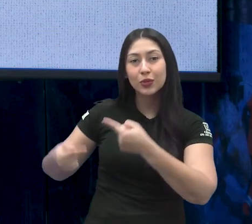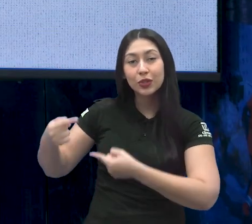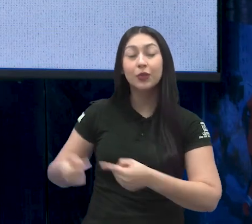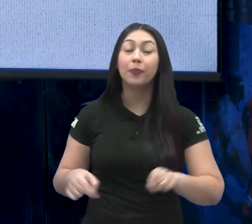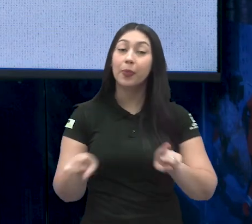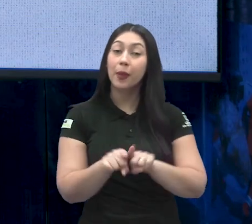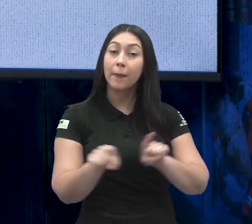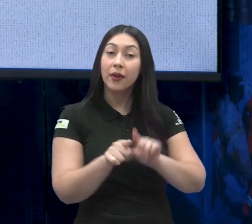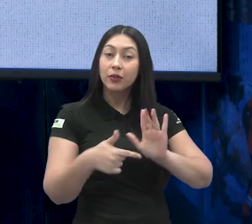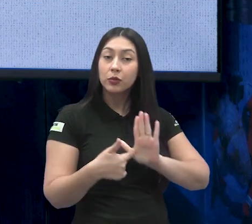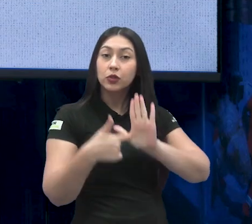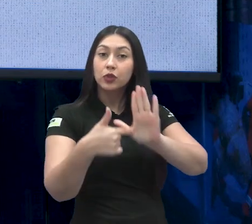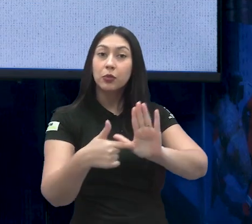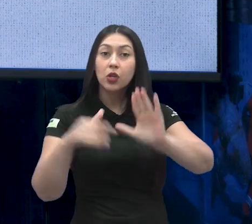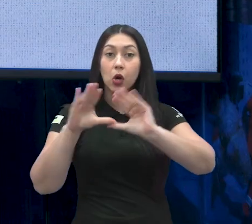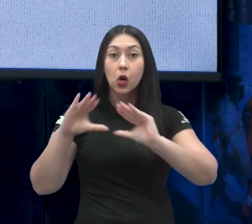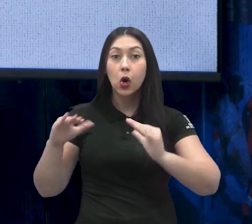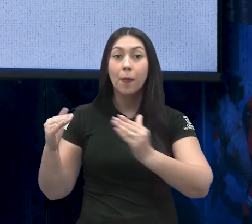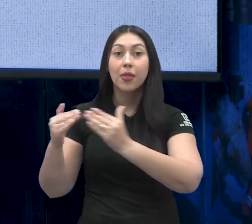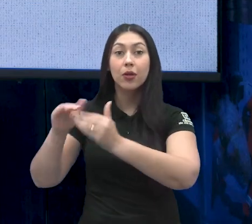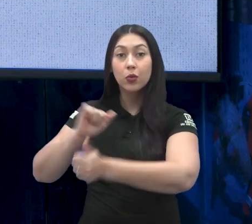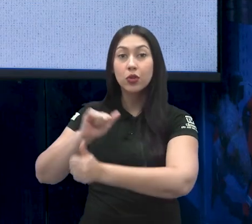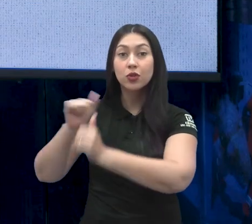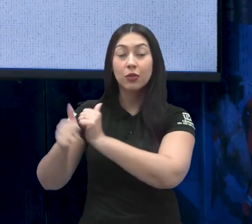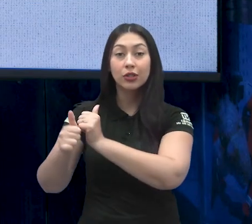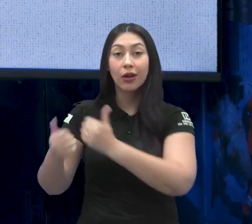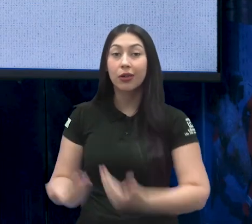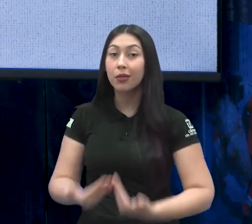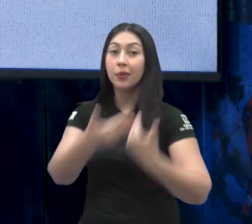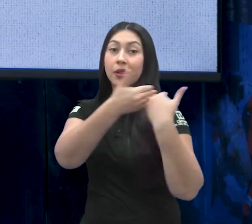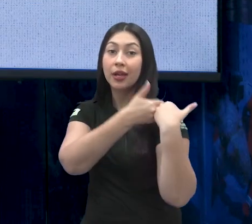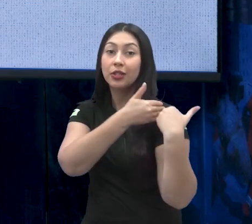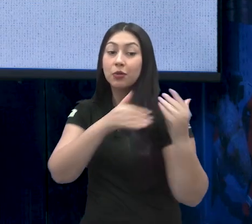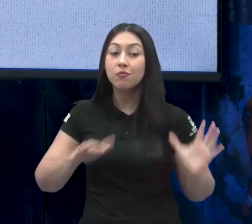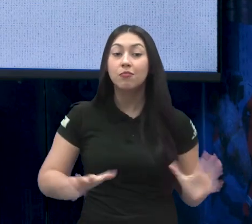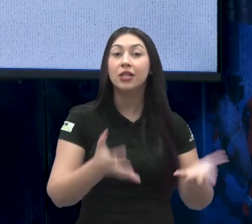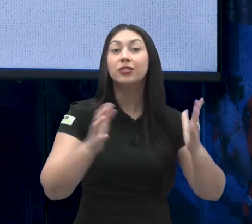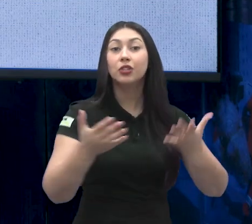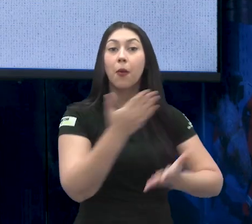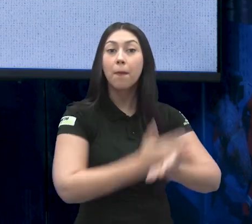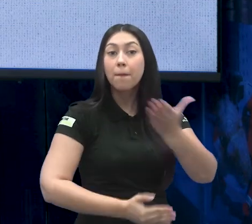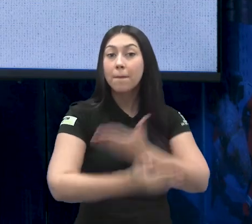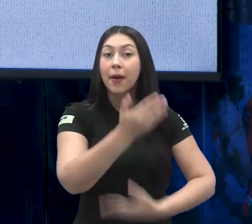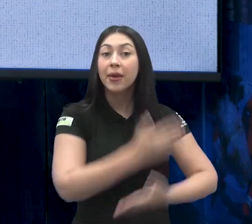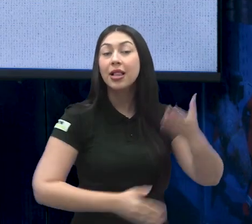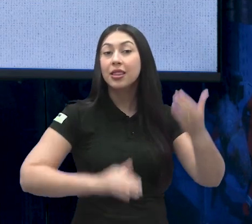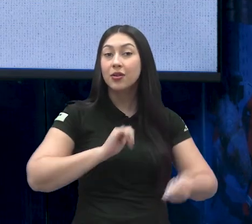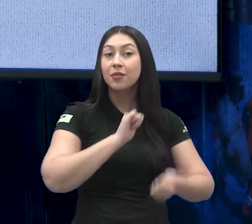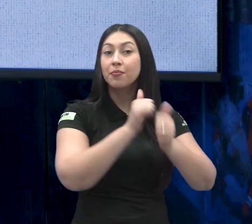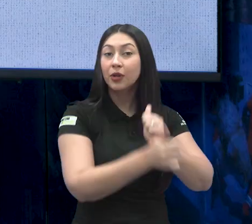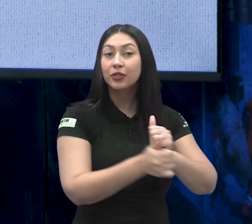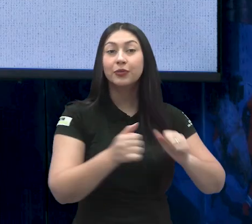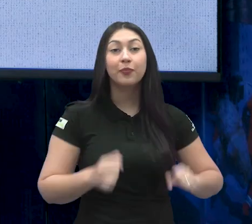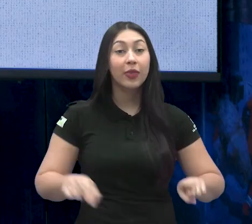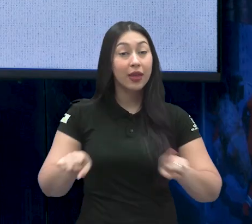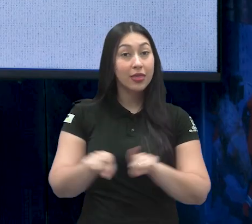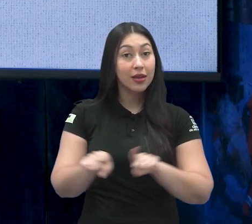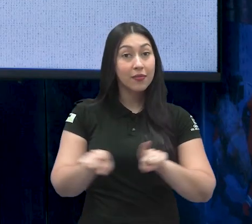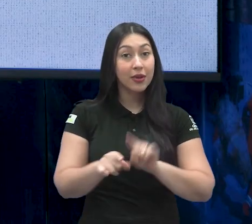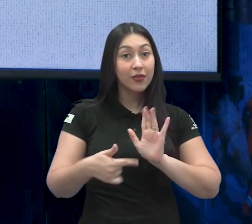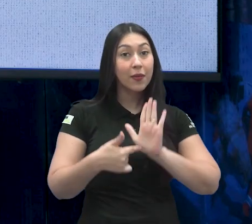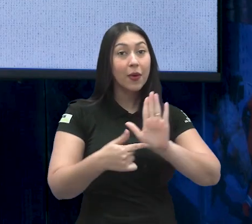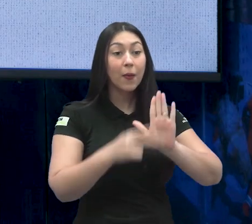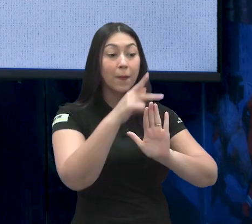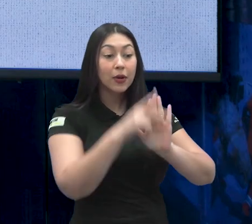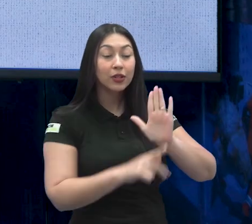Comissão de Esportes da Câmara no incentivo ao paradesporto da cidade. E mais, um projeto de lei em tramitação no